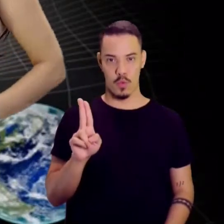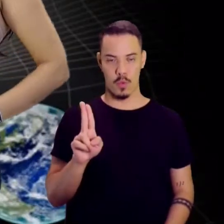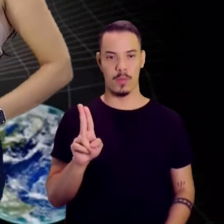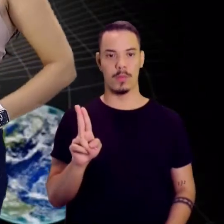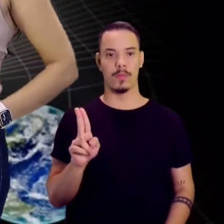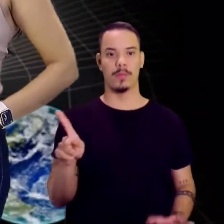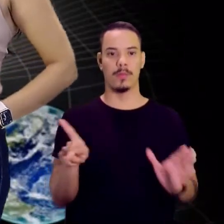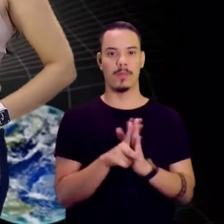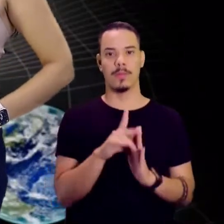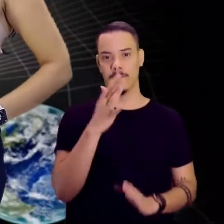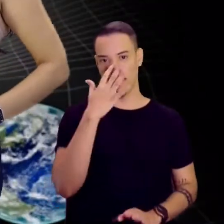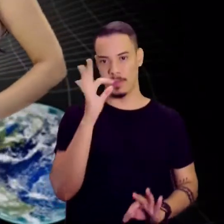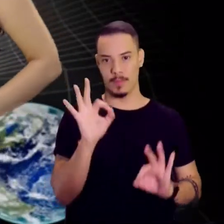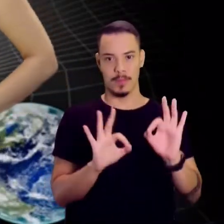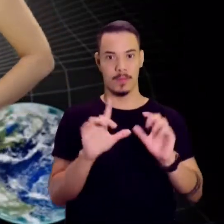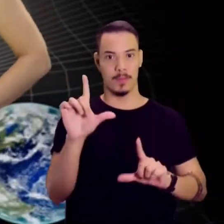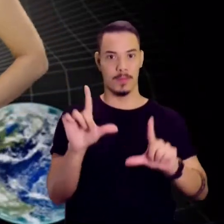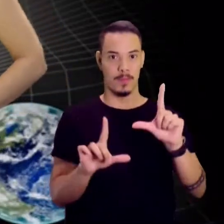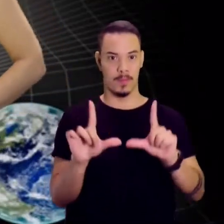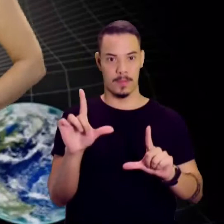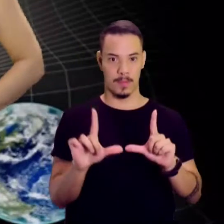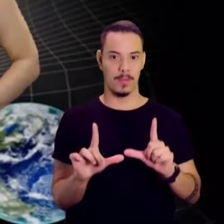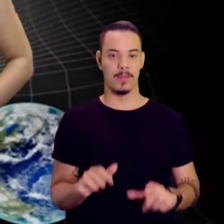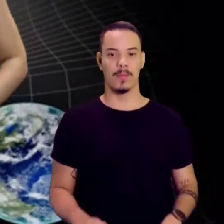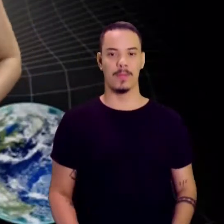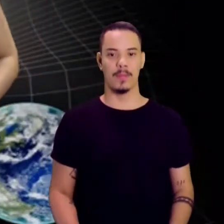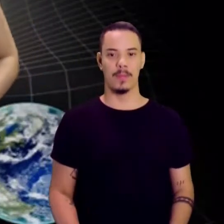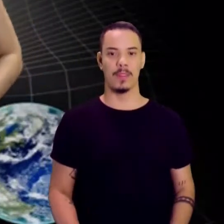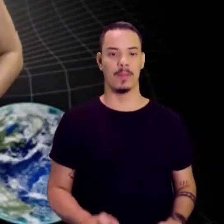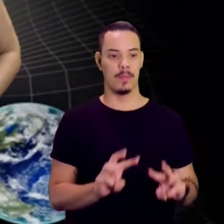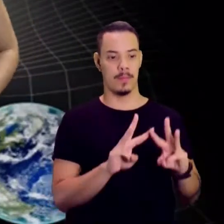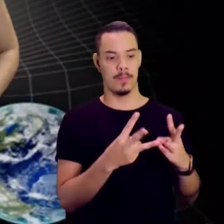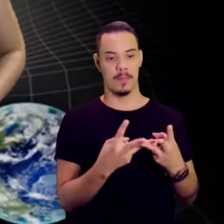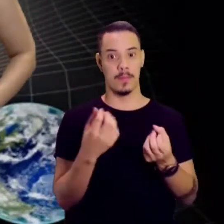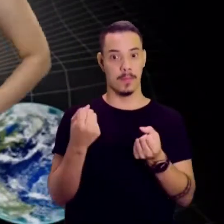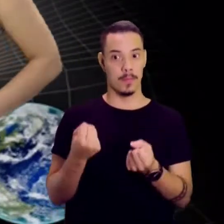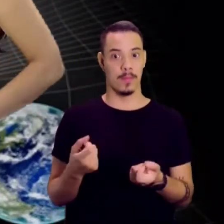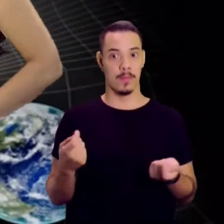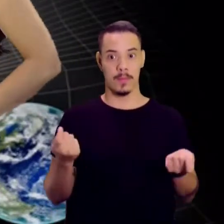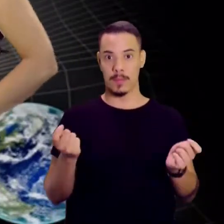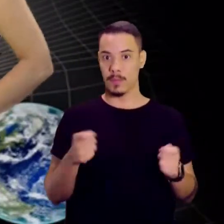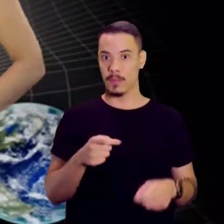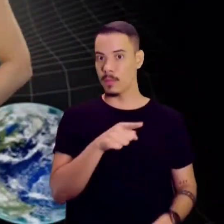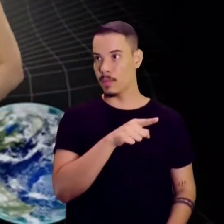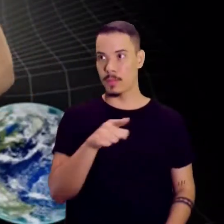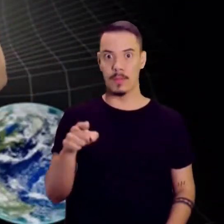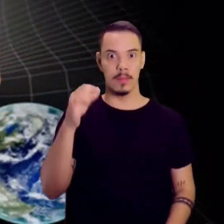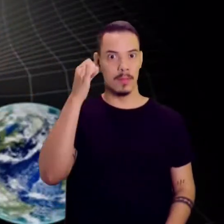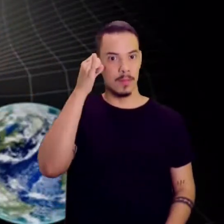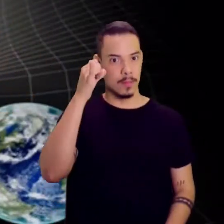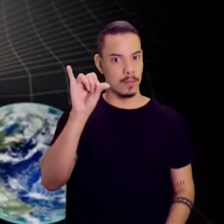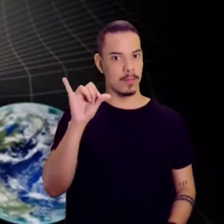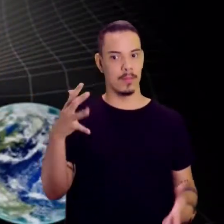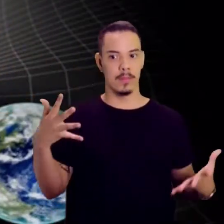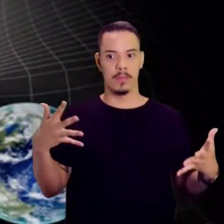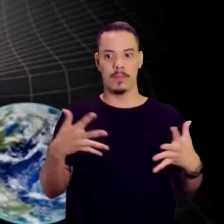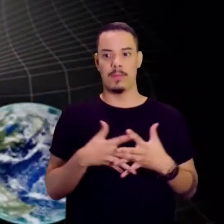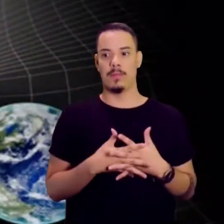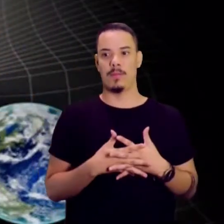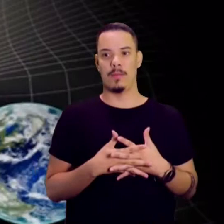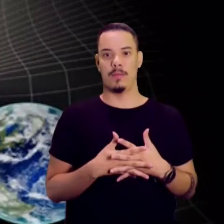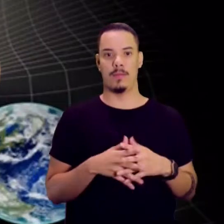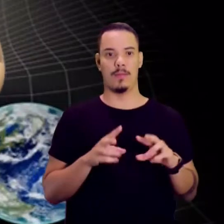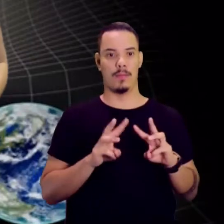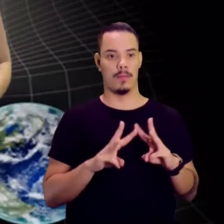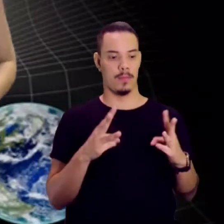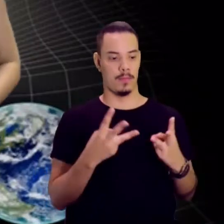colocar o Goku aqui. Bota o desenho dele, isso. Né? Então, a massa e peso dá para tirar do... a partir de agora, ninguém confunde mais, ó. Justamente, com massa e peso. A